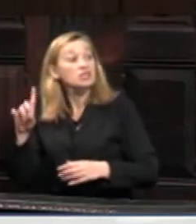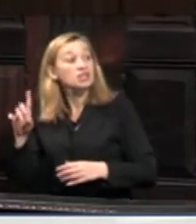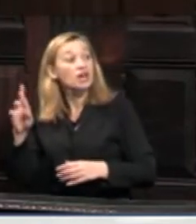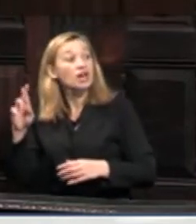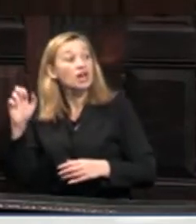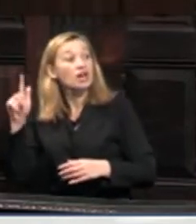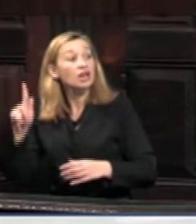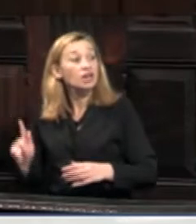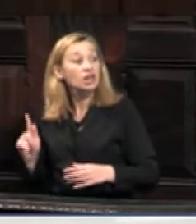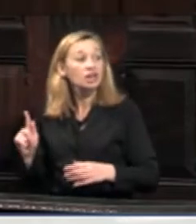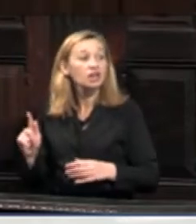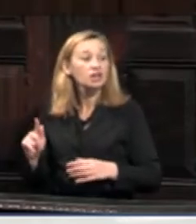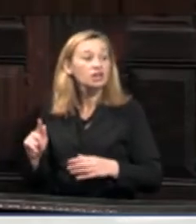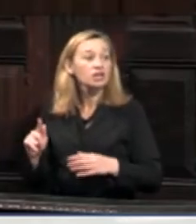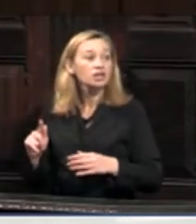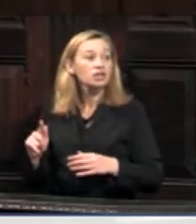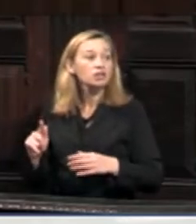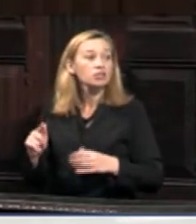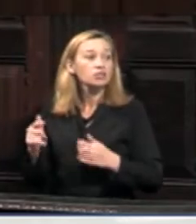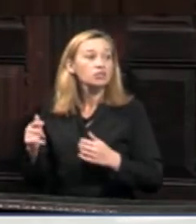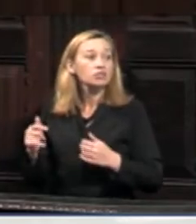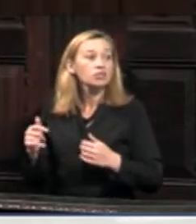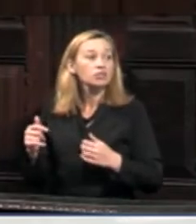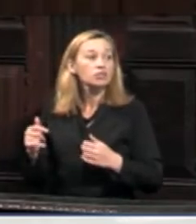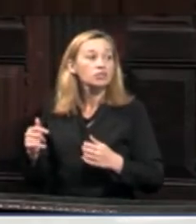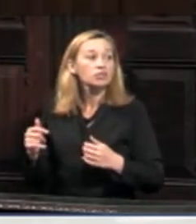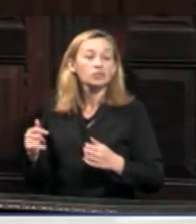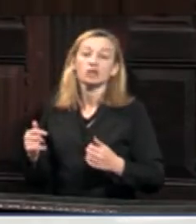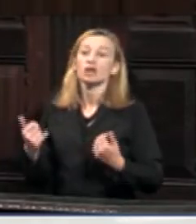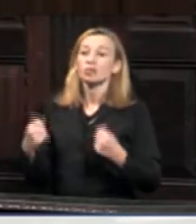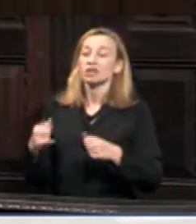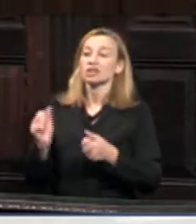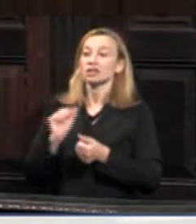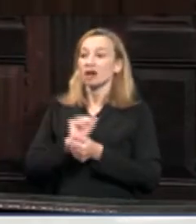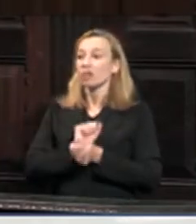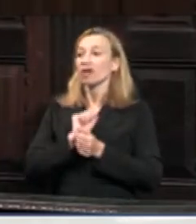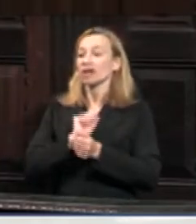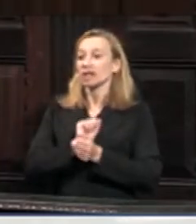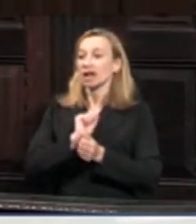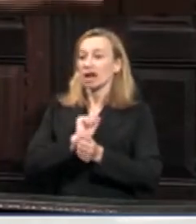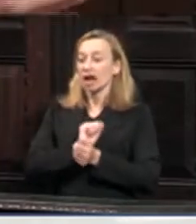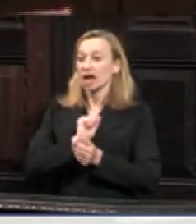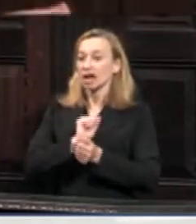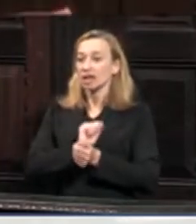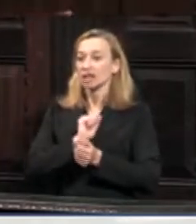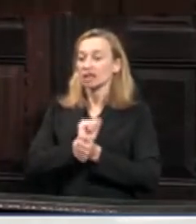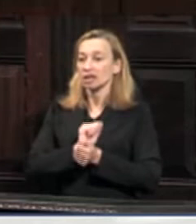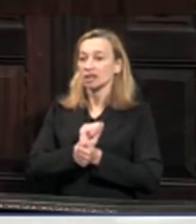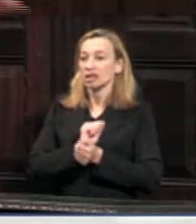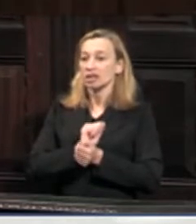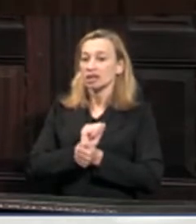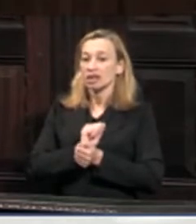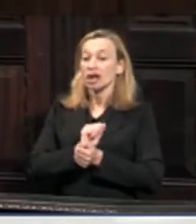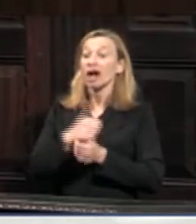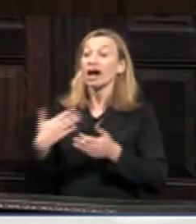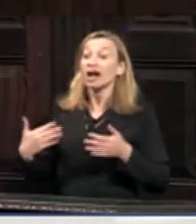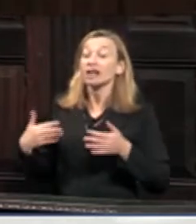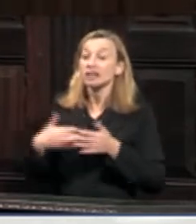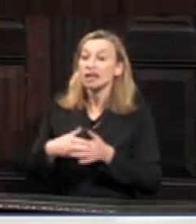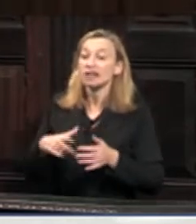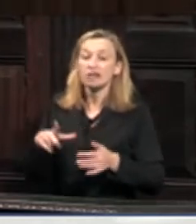era atendida, mas estrangulava na rede secundária, porque não tem para onde escoar. Então o